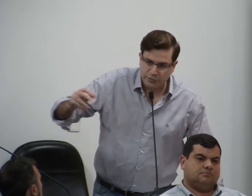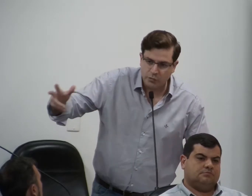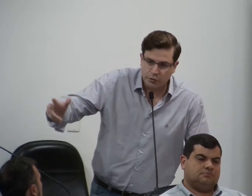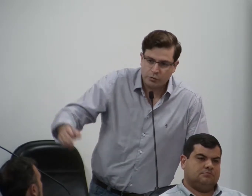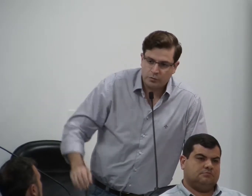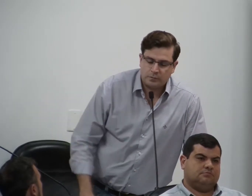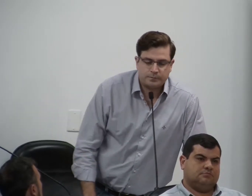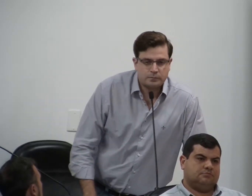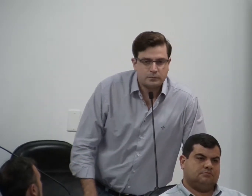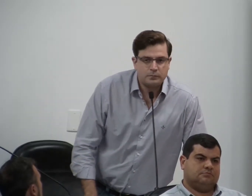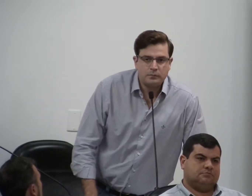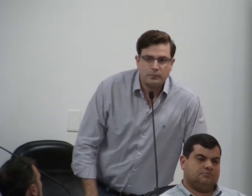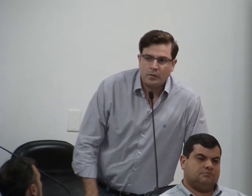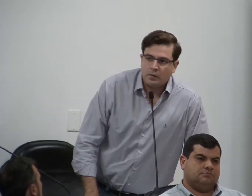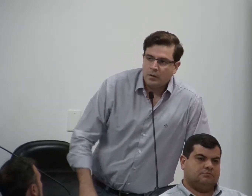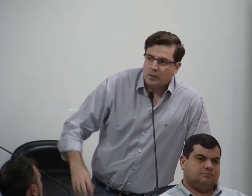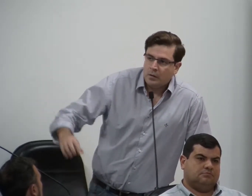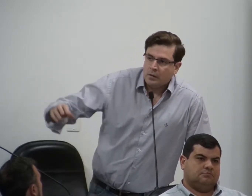situação de furto,